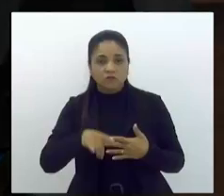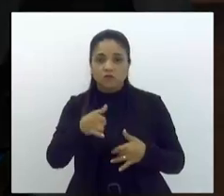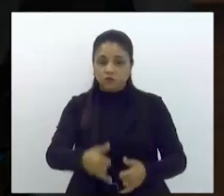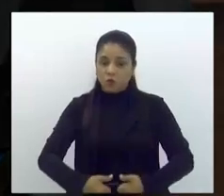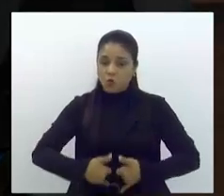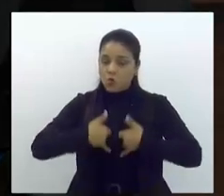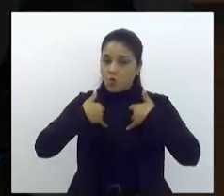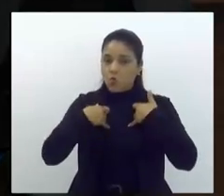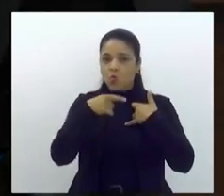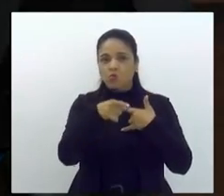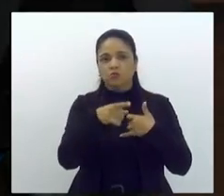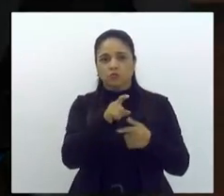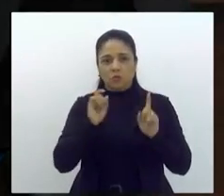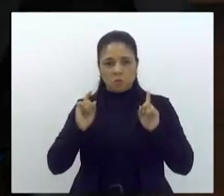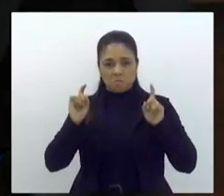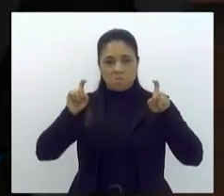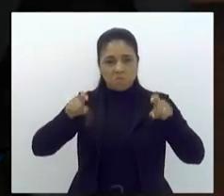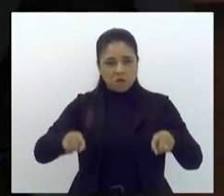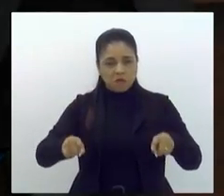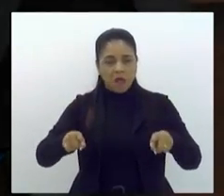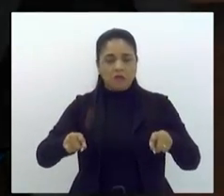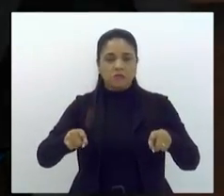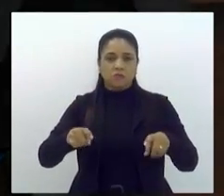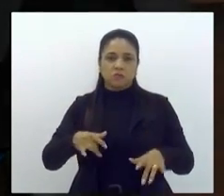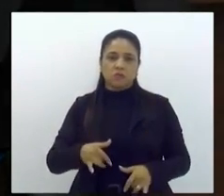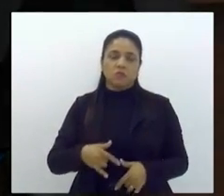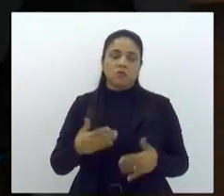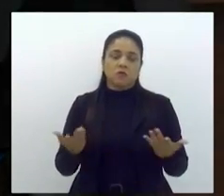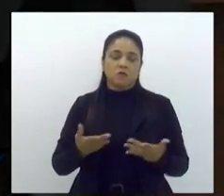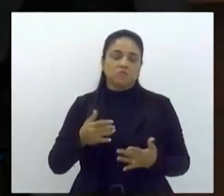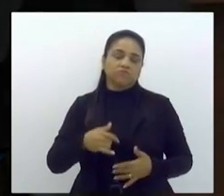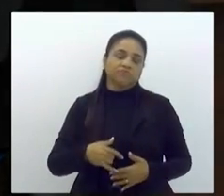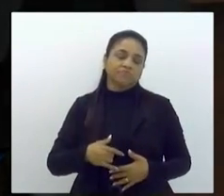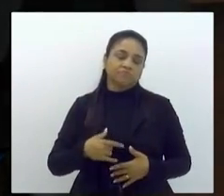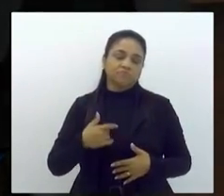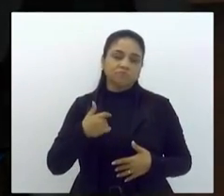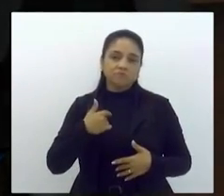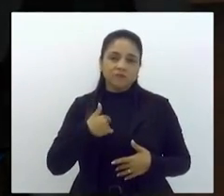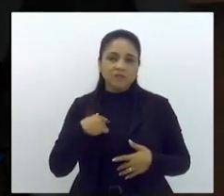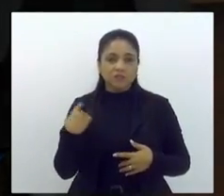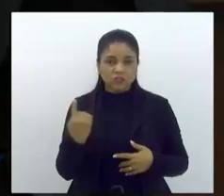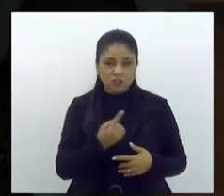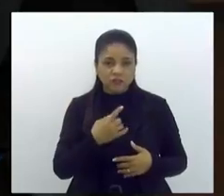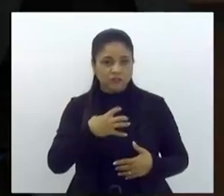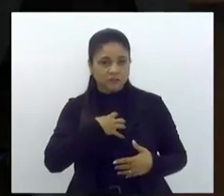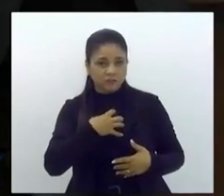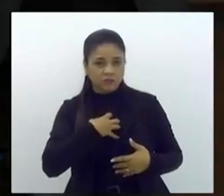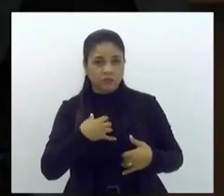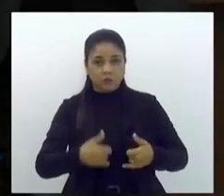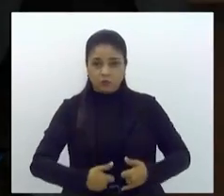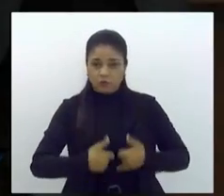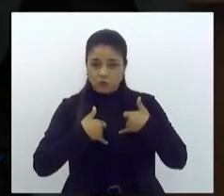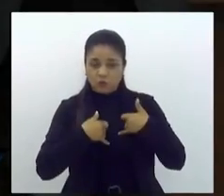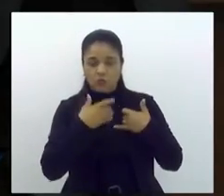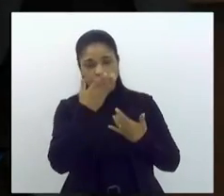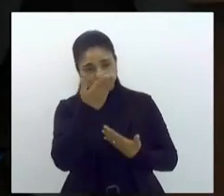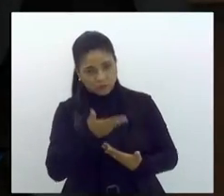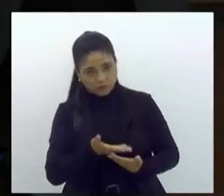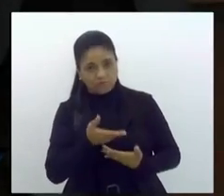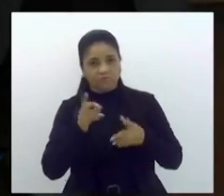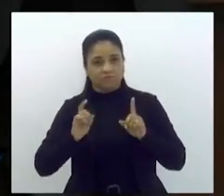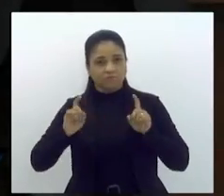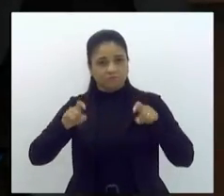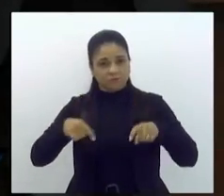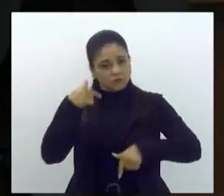orgulha o seu mandato engrandece esse Parlamento e quero destacar também senhor presidente a importância do